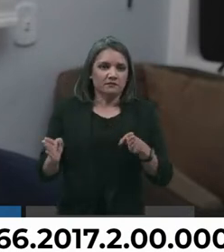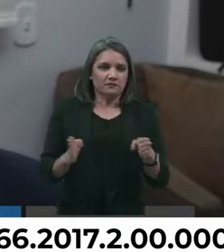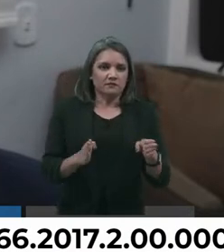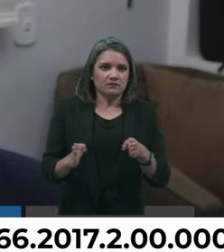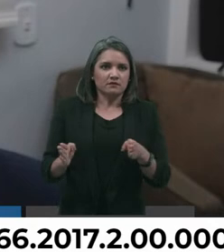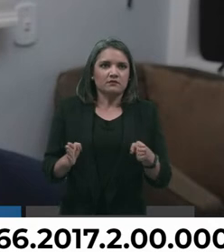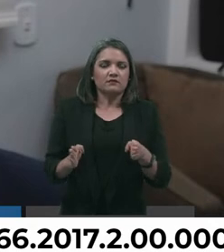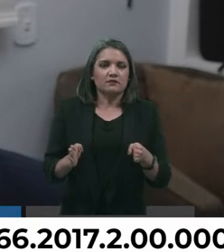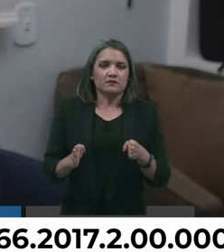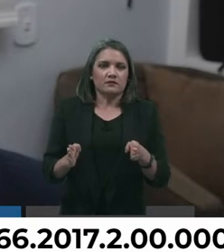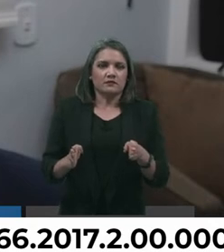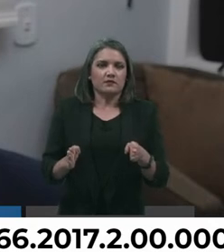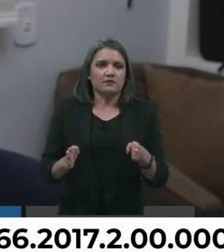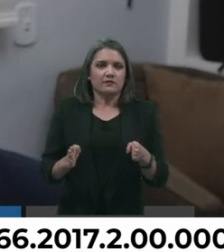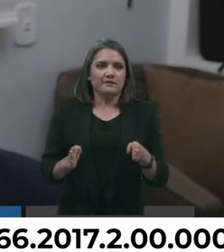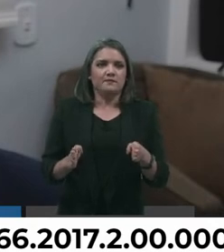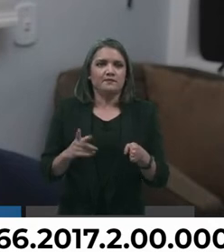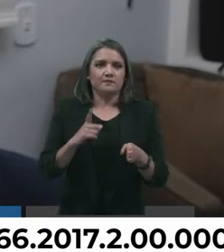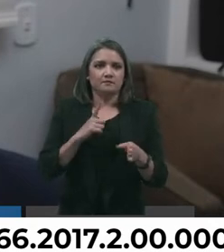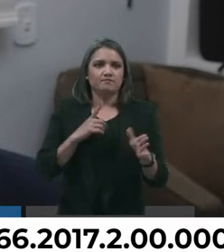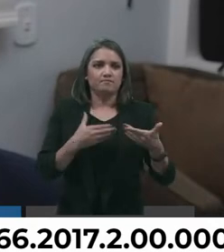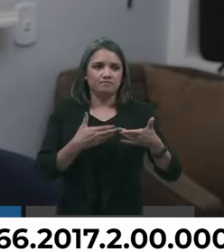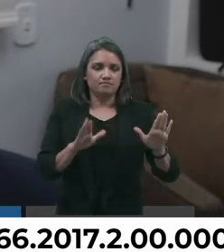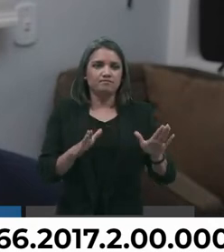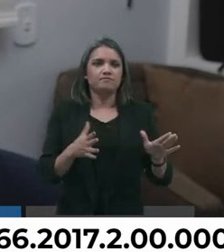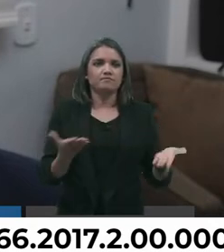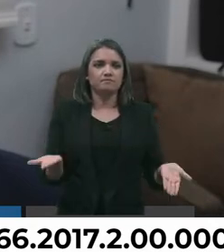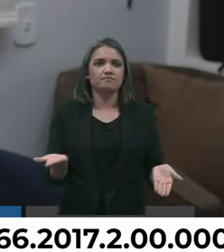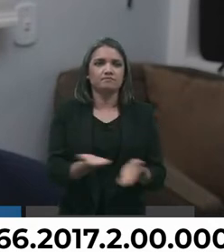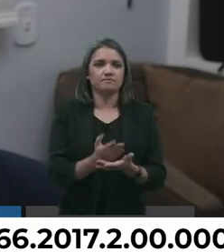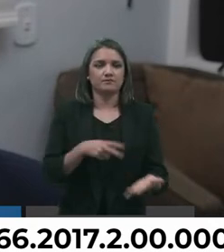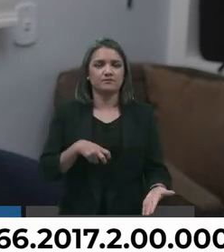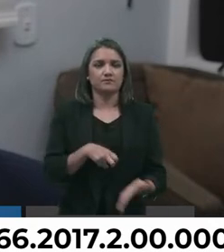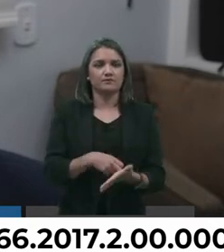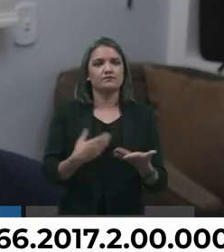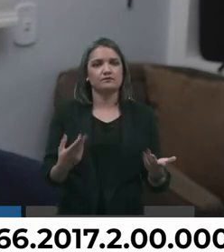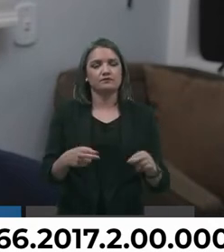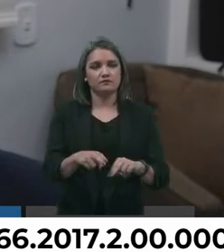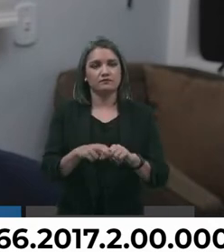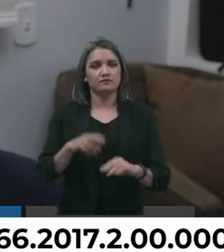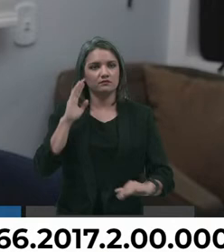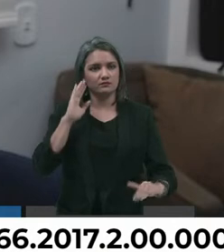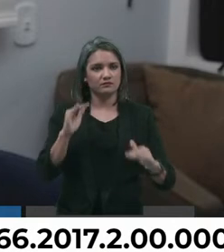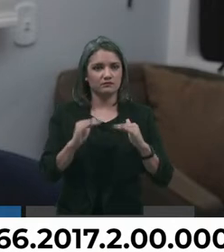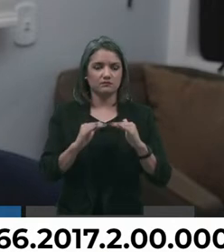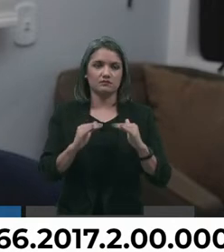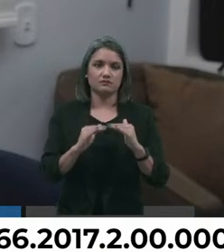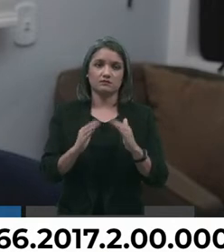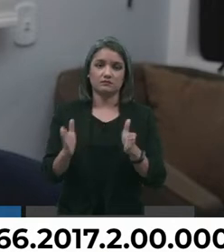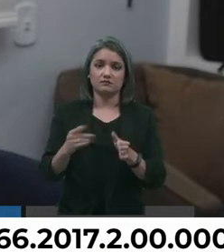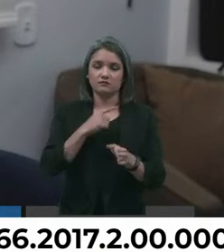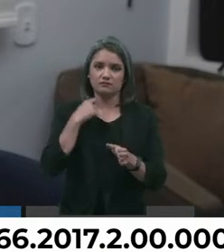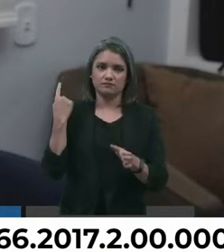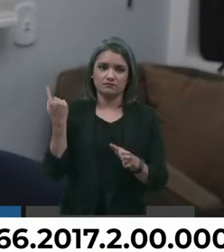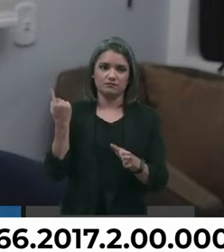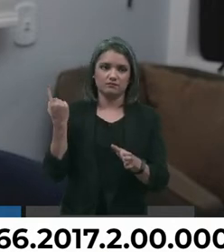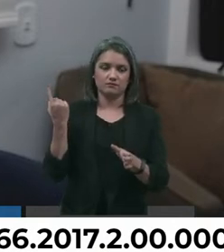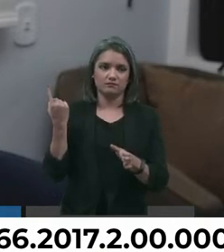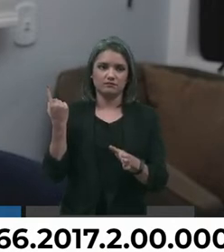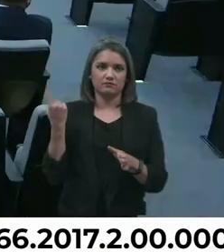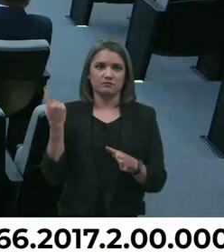tese, pela ação penal. Então, nessa questão preliminar, acompanho a divergência para afastar a prescrição. É como voto, senhor